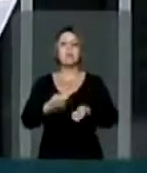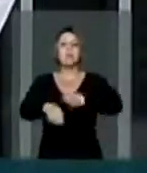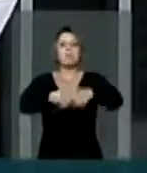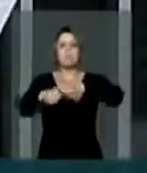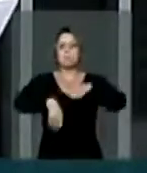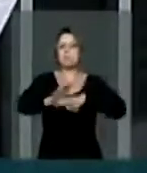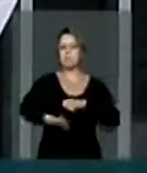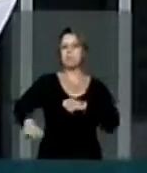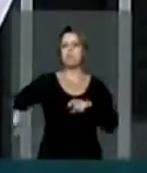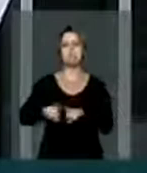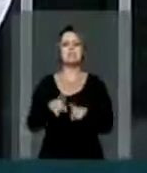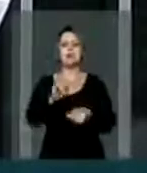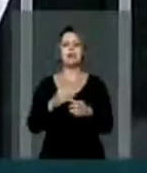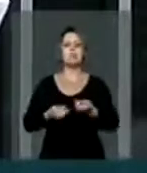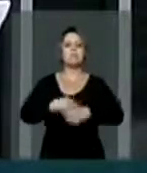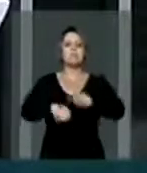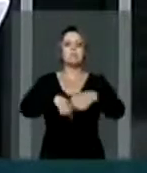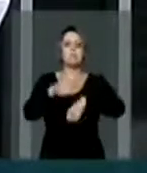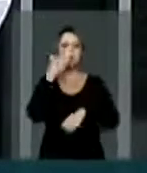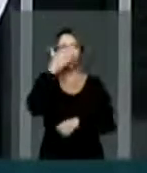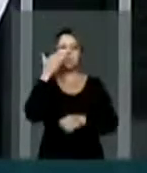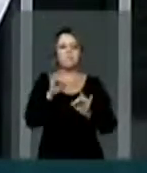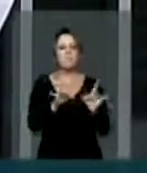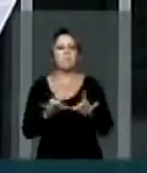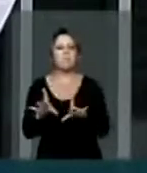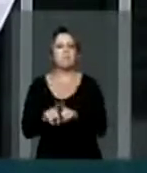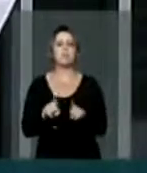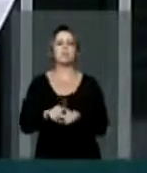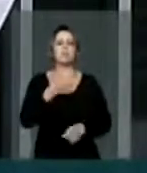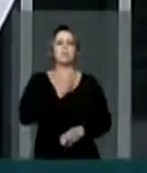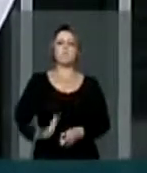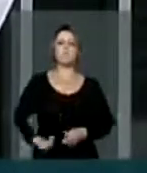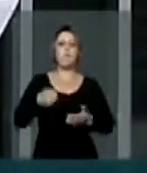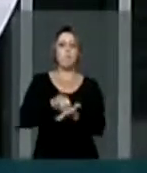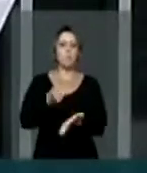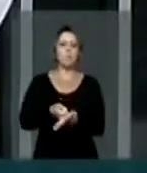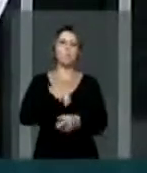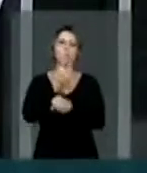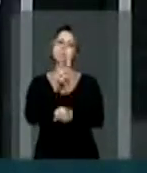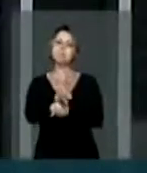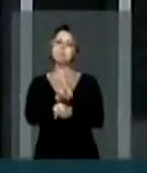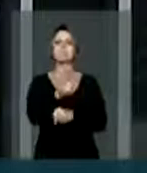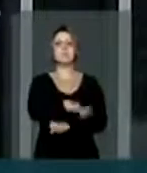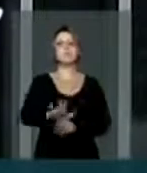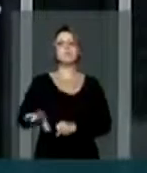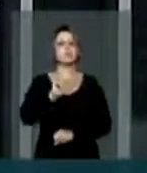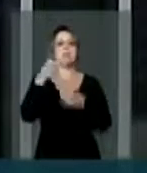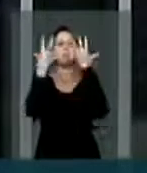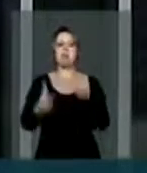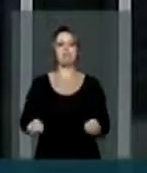comprometer sua integridade física e sua dignidade. O Estado deve proteger suas crianças e não permitir